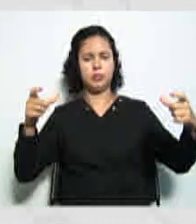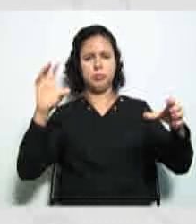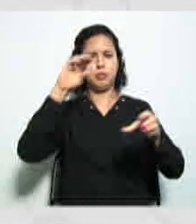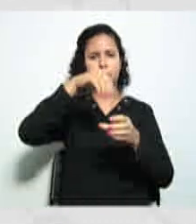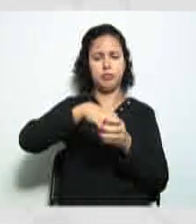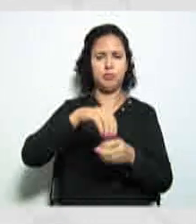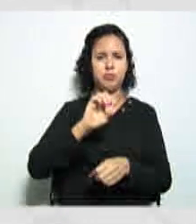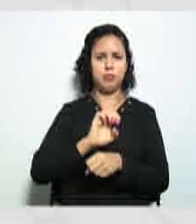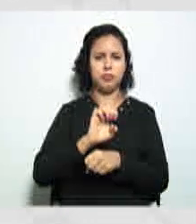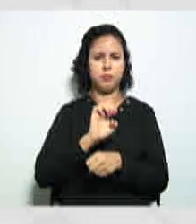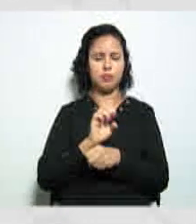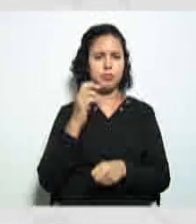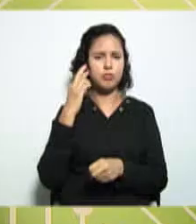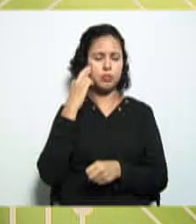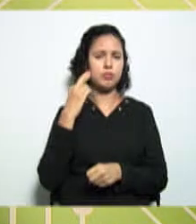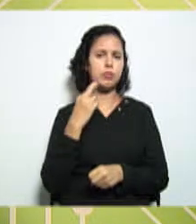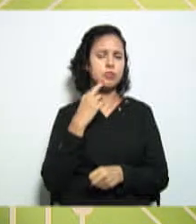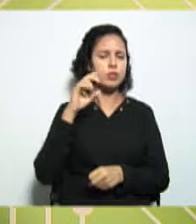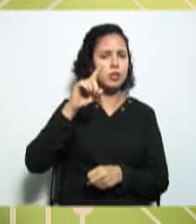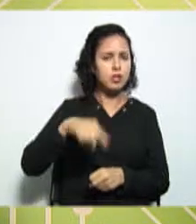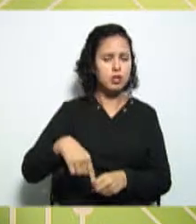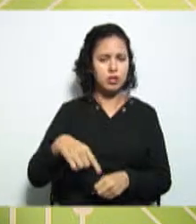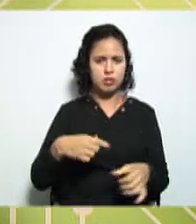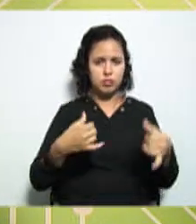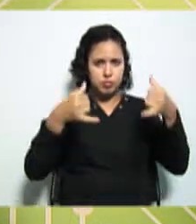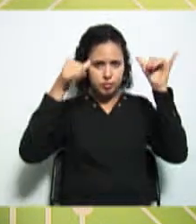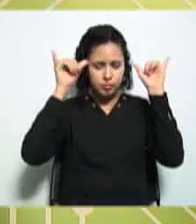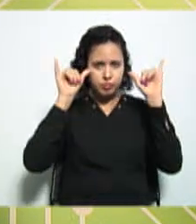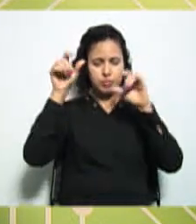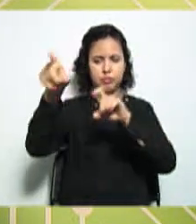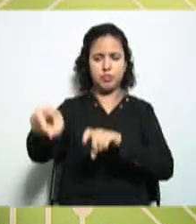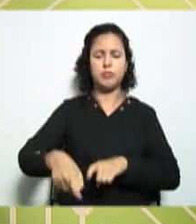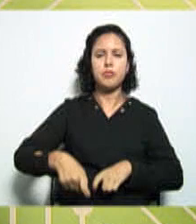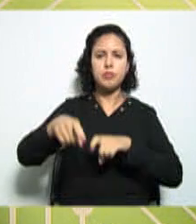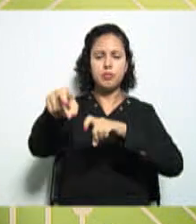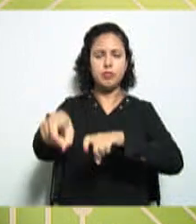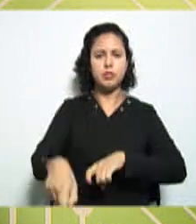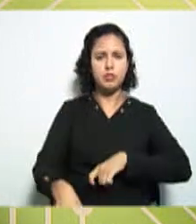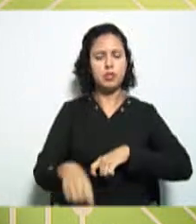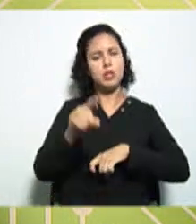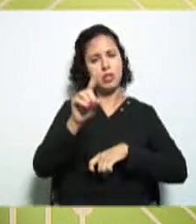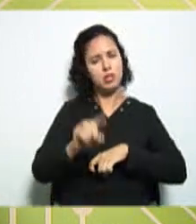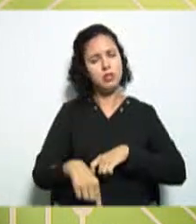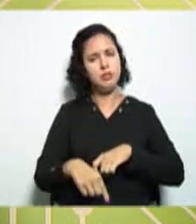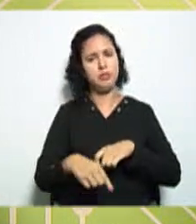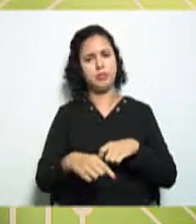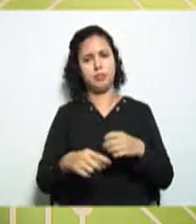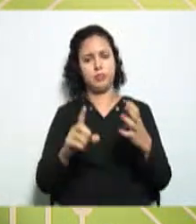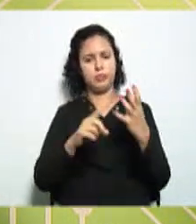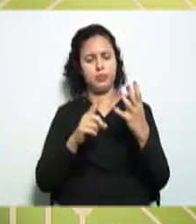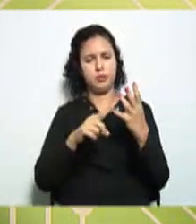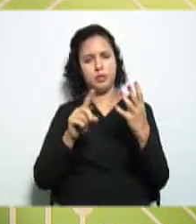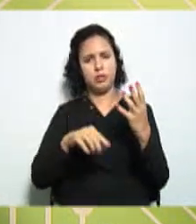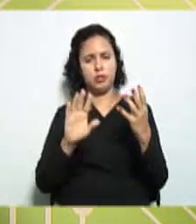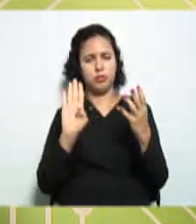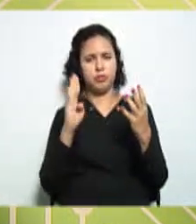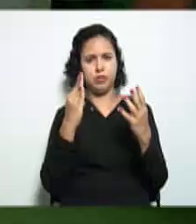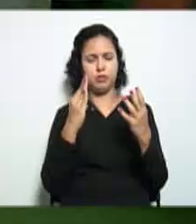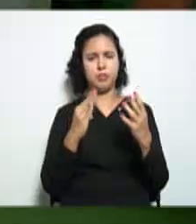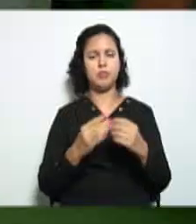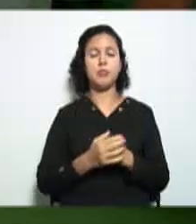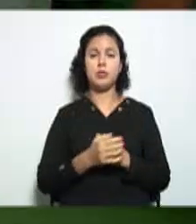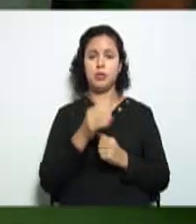de Rondônia é o ramo agropecuário. Portanto, essa afirmativa aí, ela é falsa. Que bom que eles